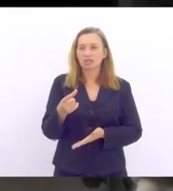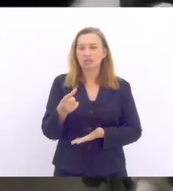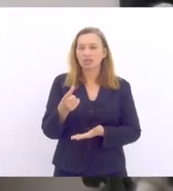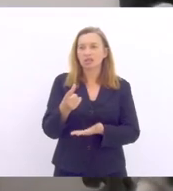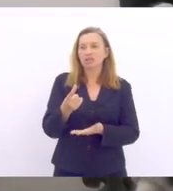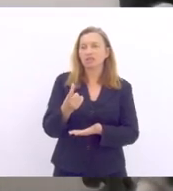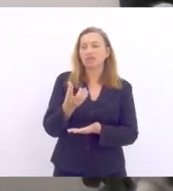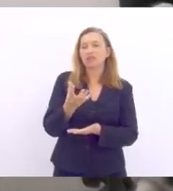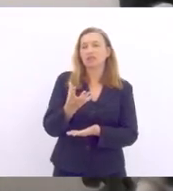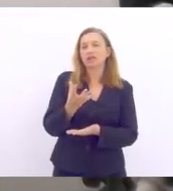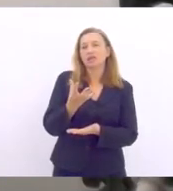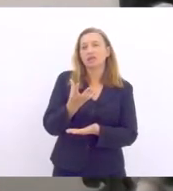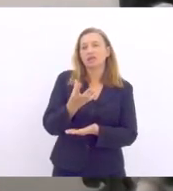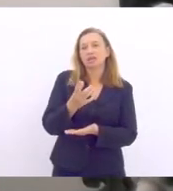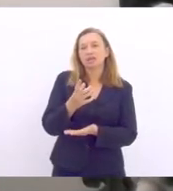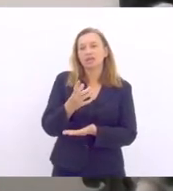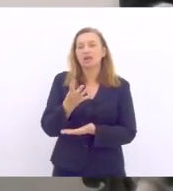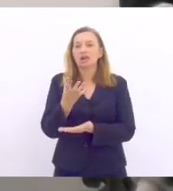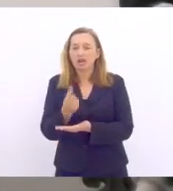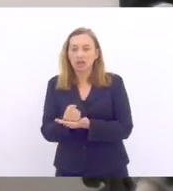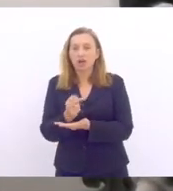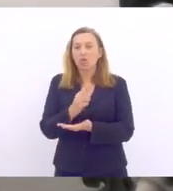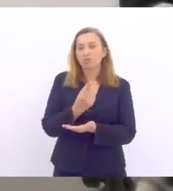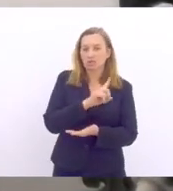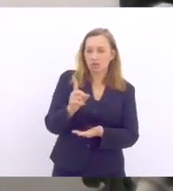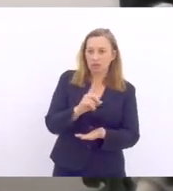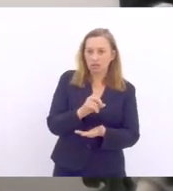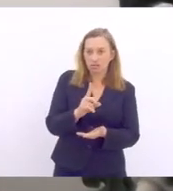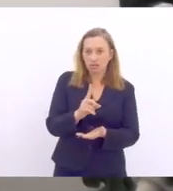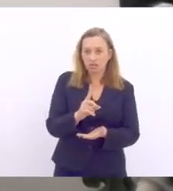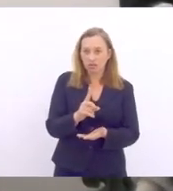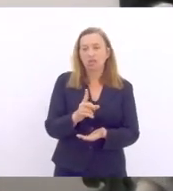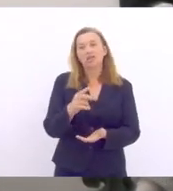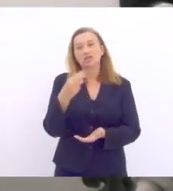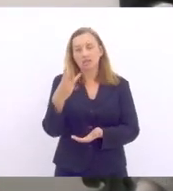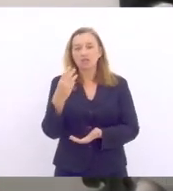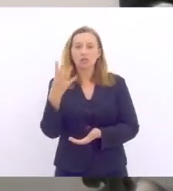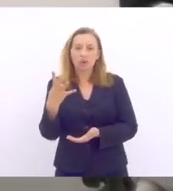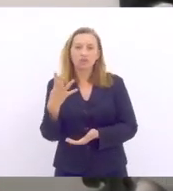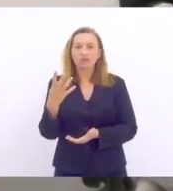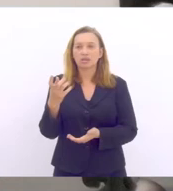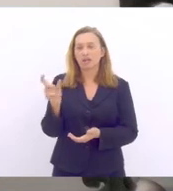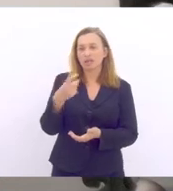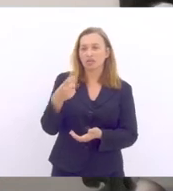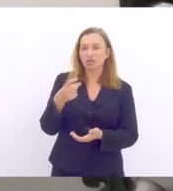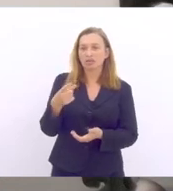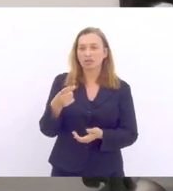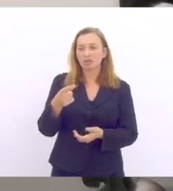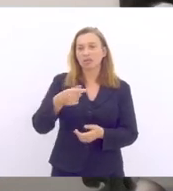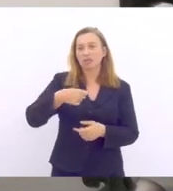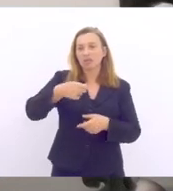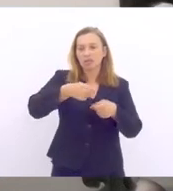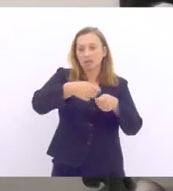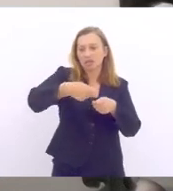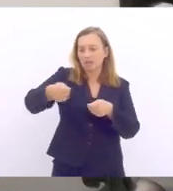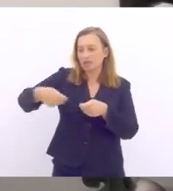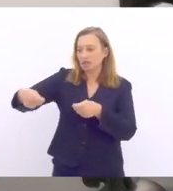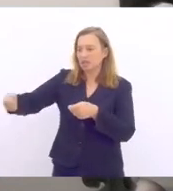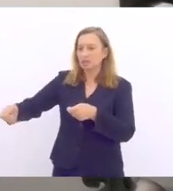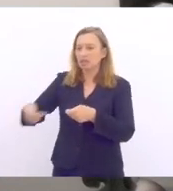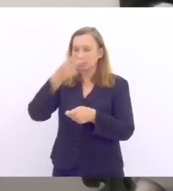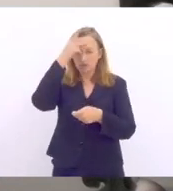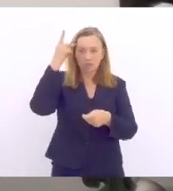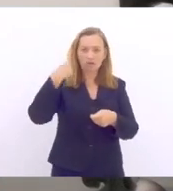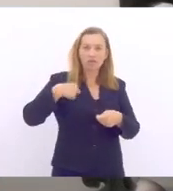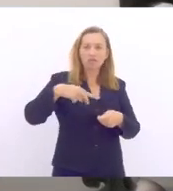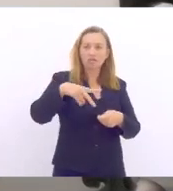não. Por exemplo, eu tenho um parente flamenguista, ele tem 3-4 cartões com ele guardado. Se ele pegar a ideia, 3 cartões desse na mão de alguém, essas pessoas